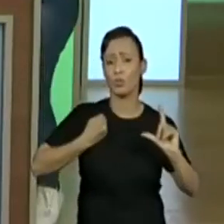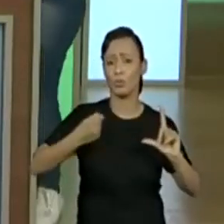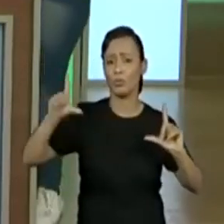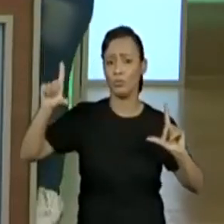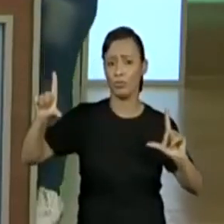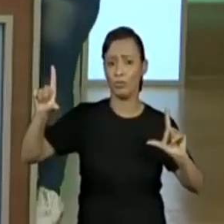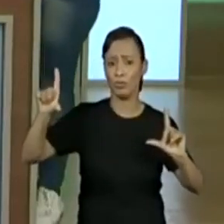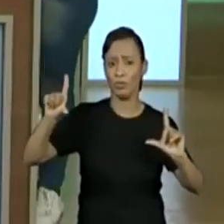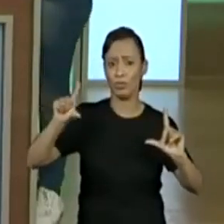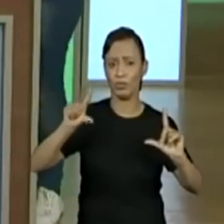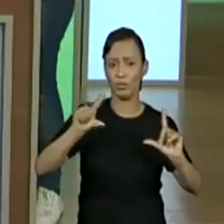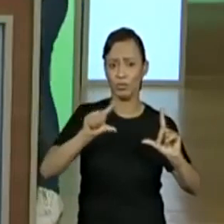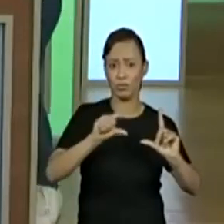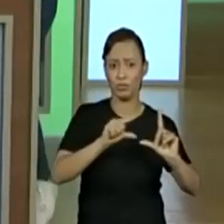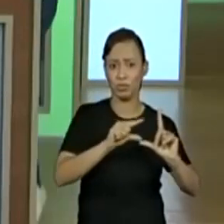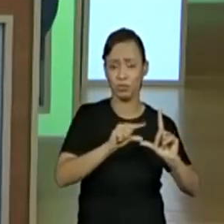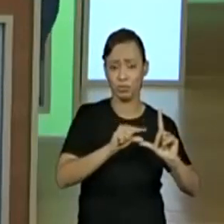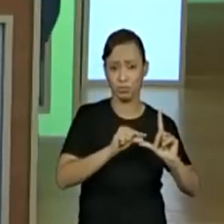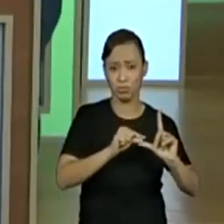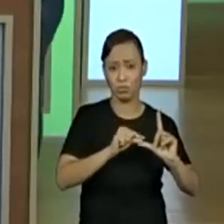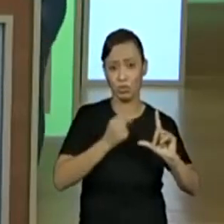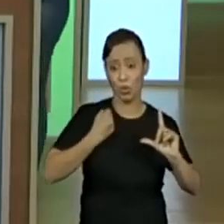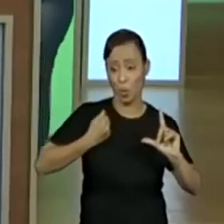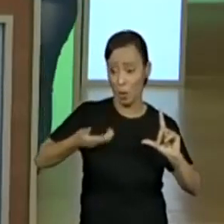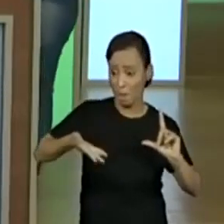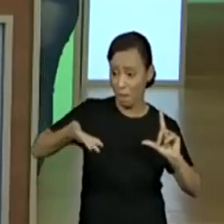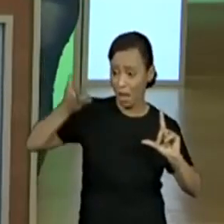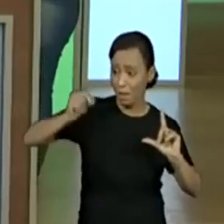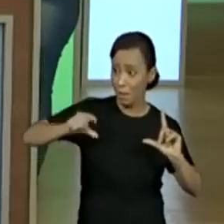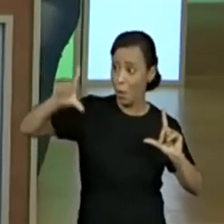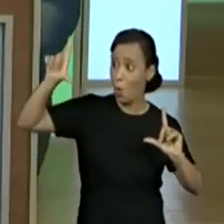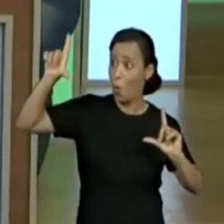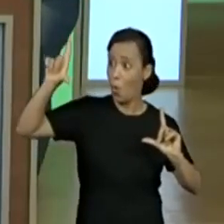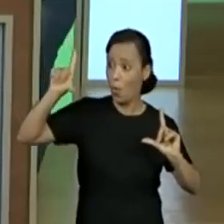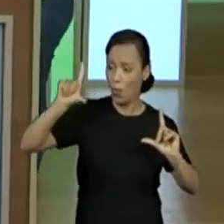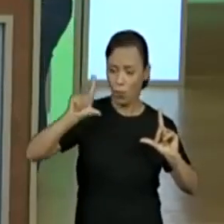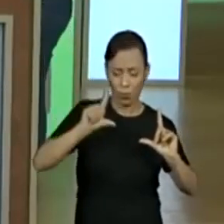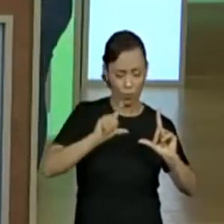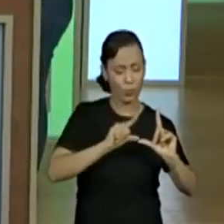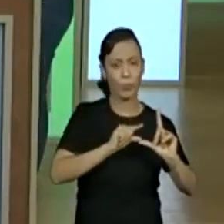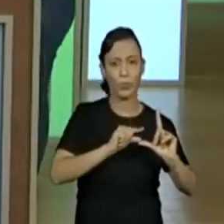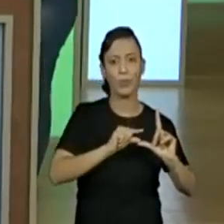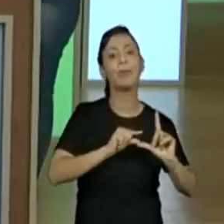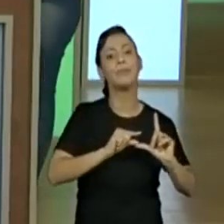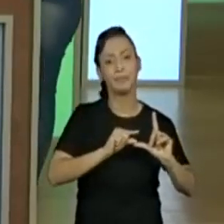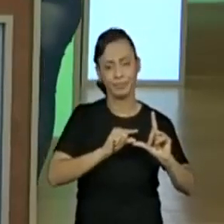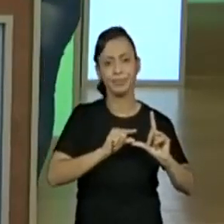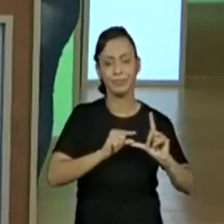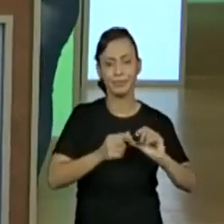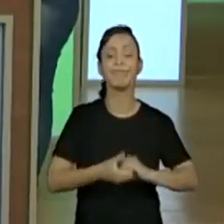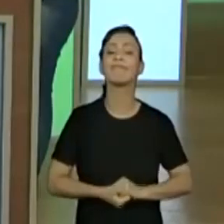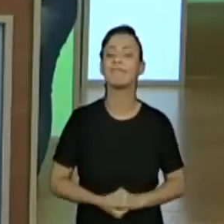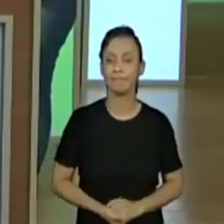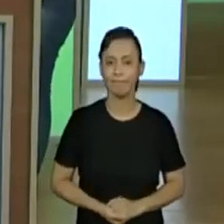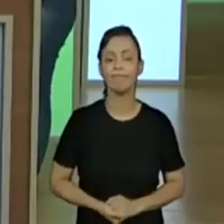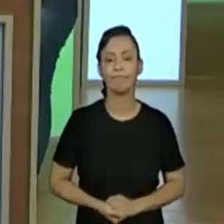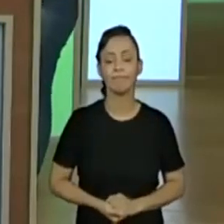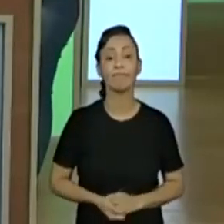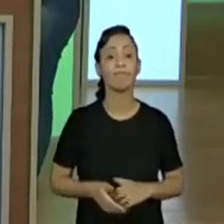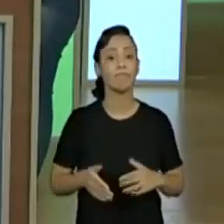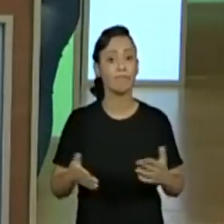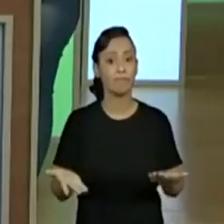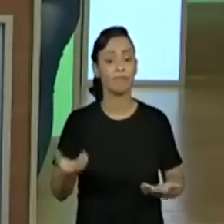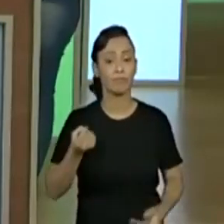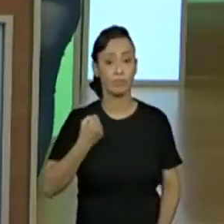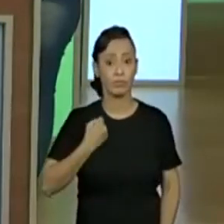contando em ordem decrescente. Exatamente. E nós pegaríamos todos os antecessores, né, professor? Isso. Então, o número